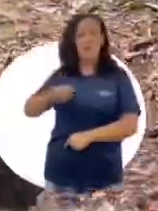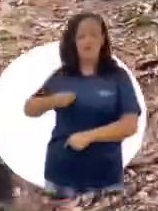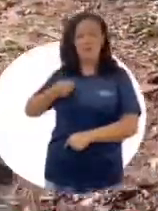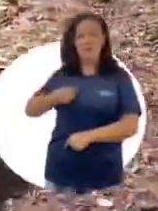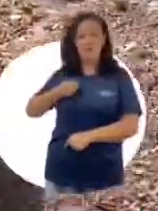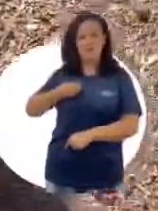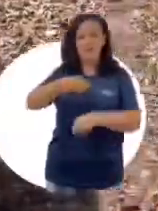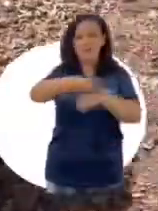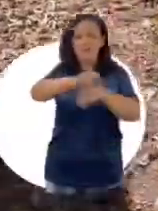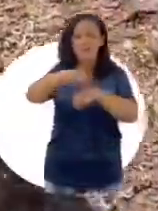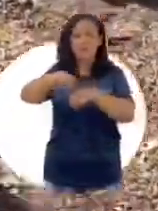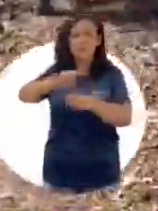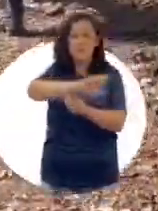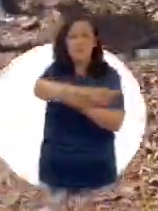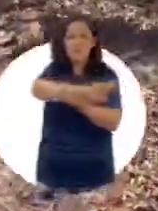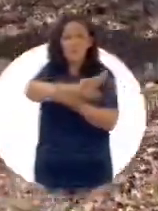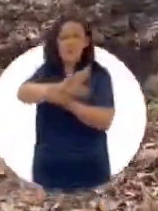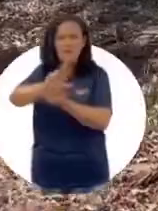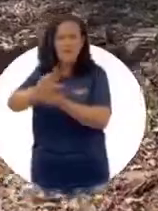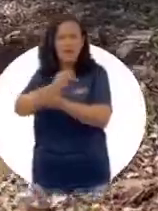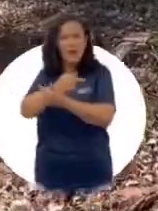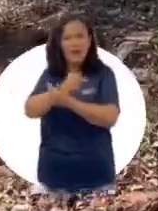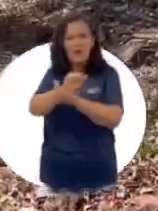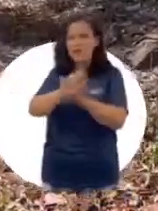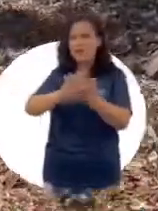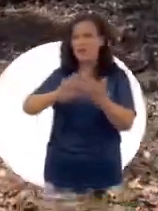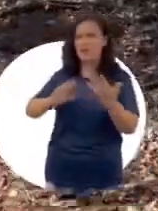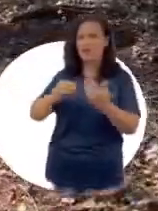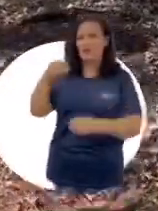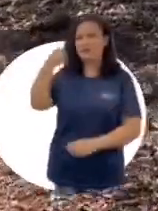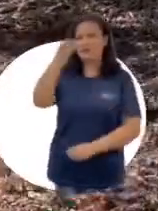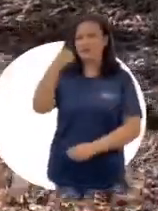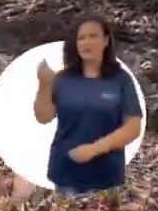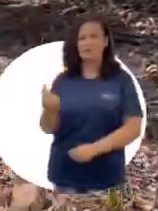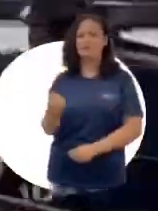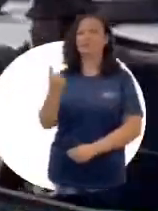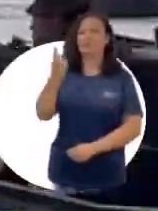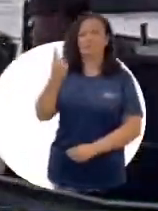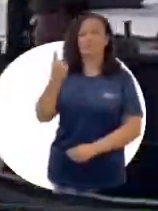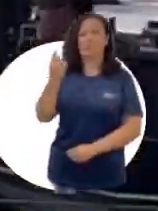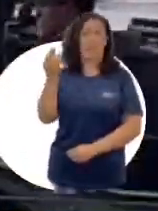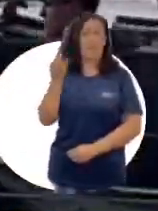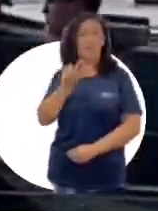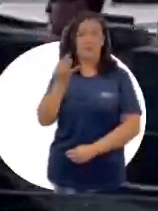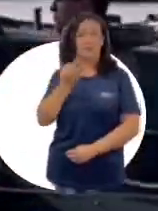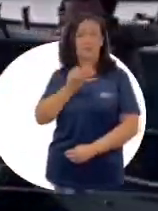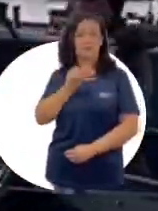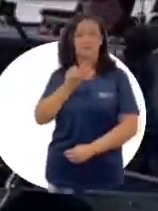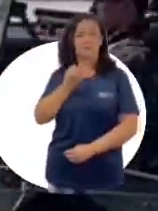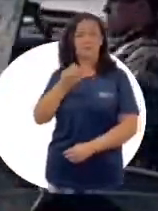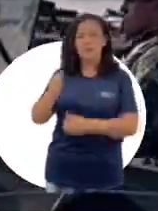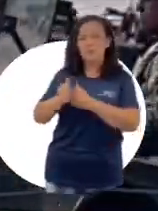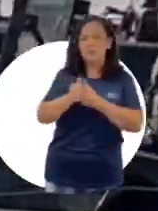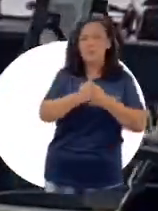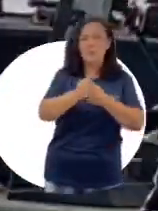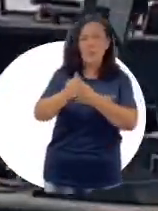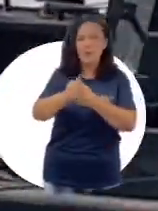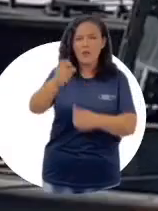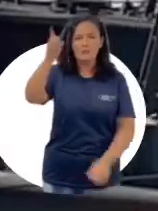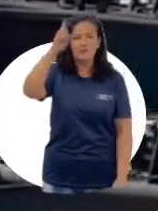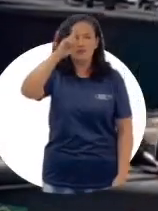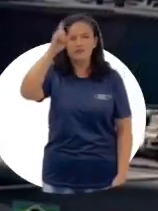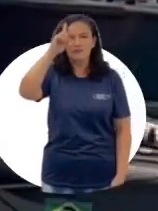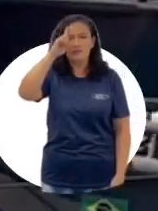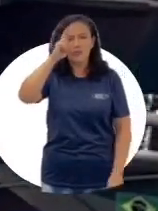aos participantes uma série de atividades, uma experiência única e enriquecedora. Eles acompanharam